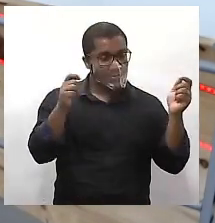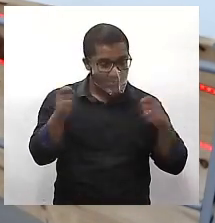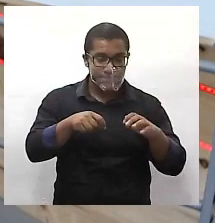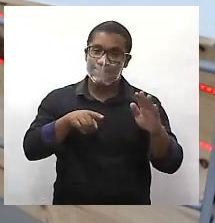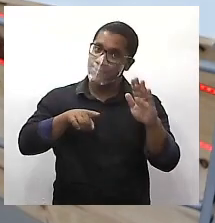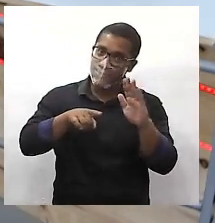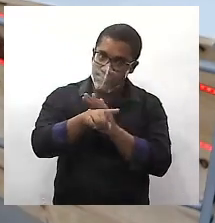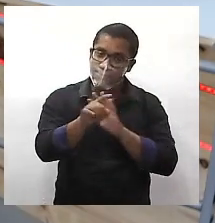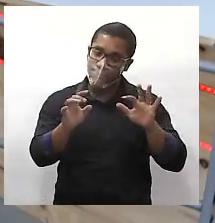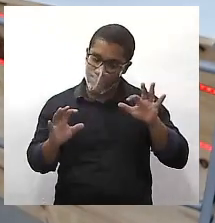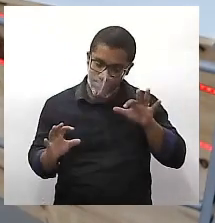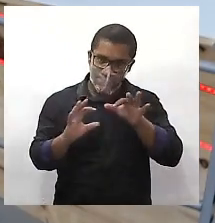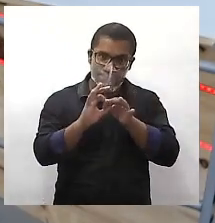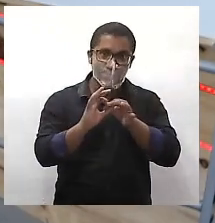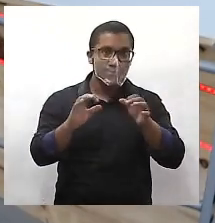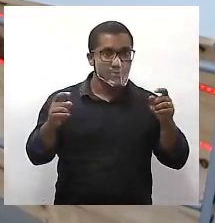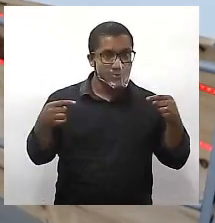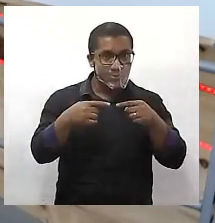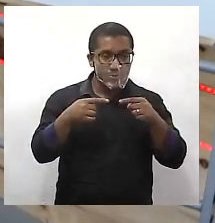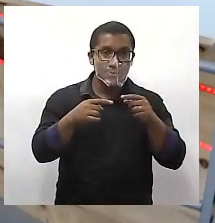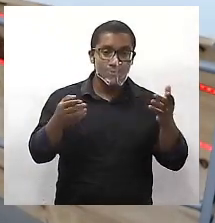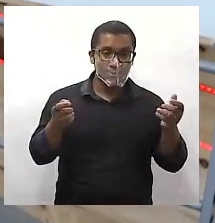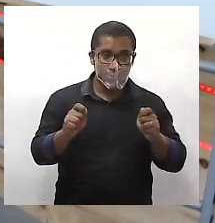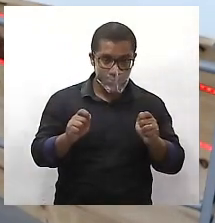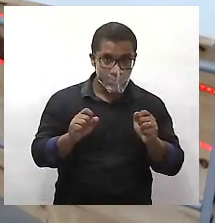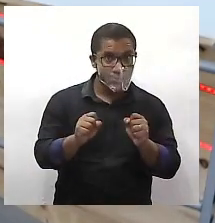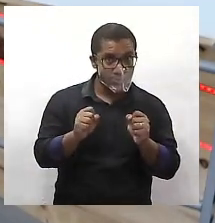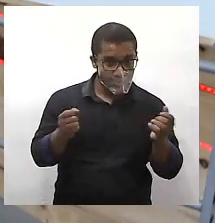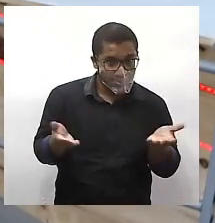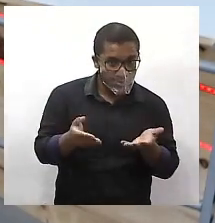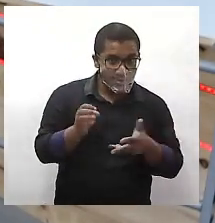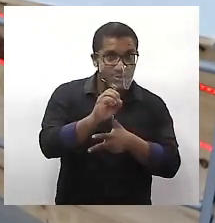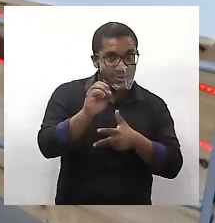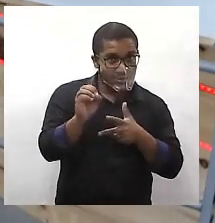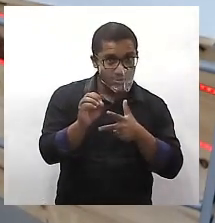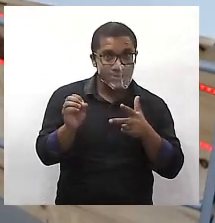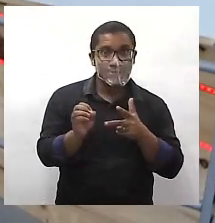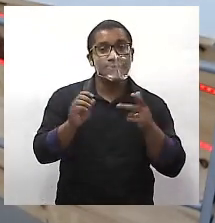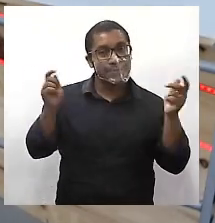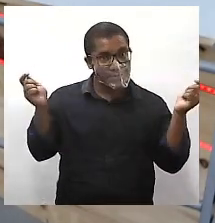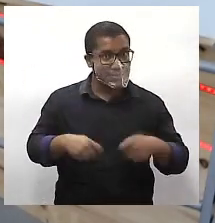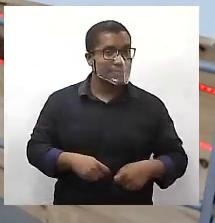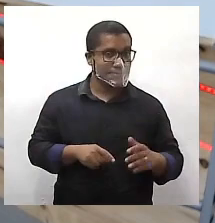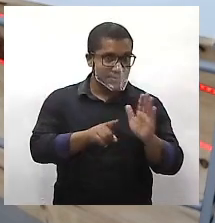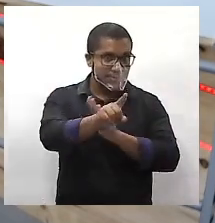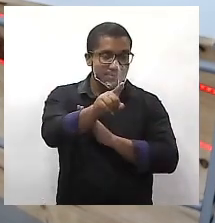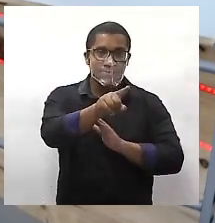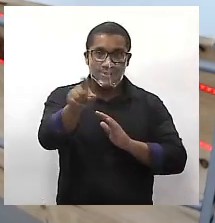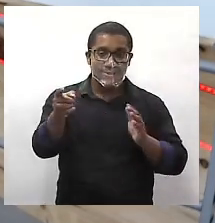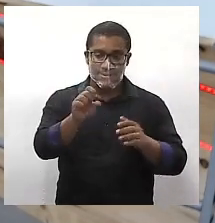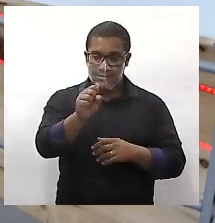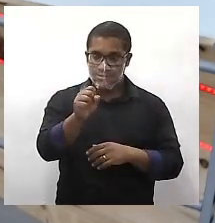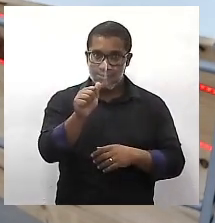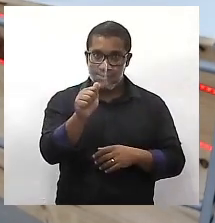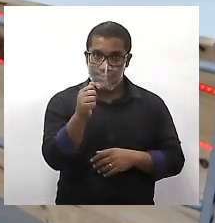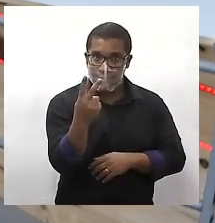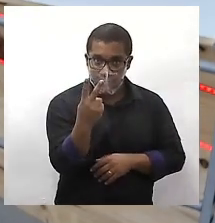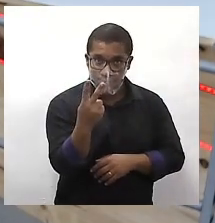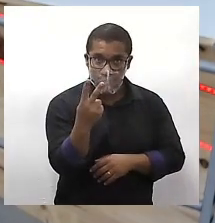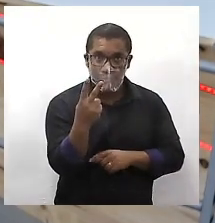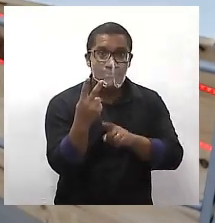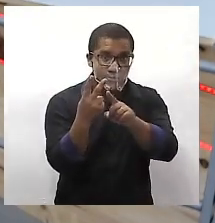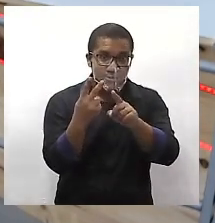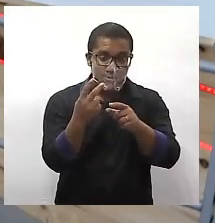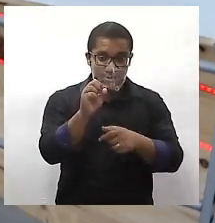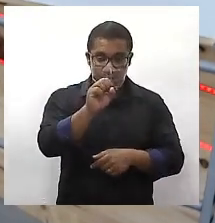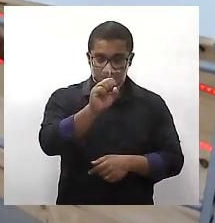cobrados, preste atenção, podem ser cobrados agora no Enem. E você que acabou de fazer o SSA 2 e vai fazer